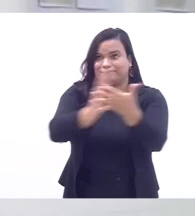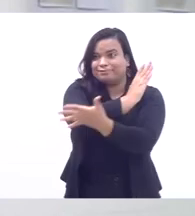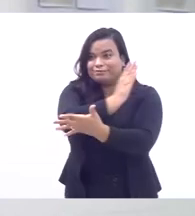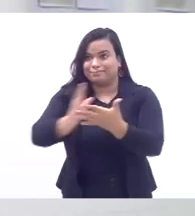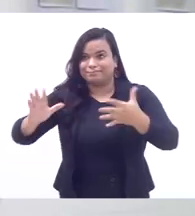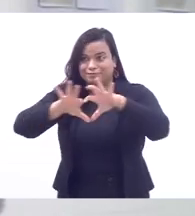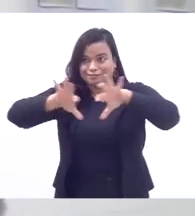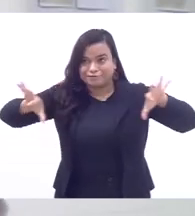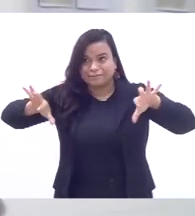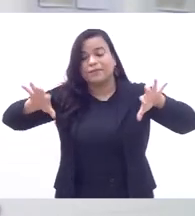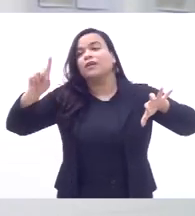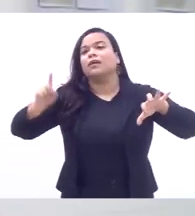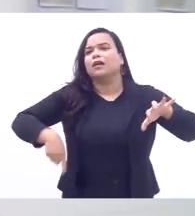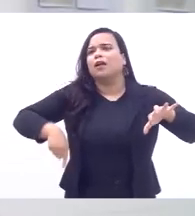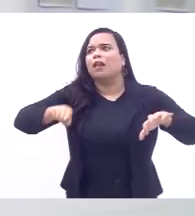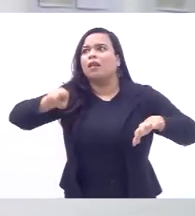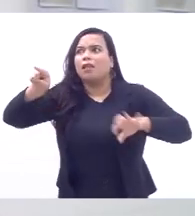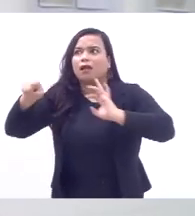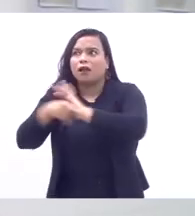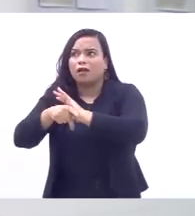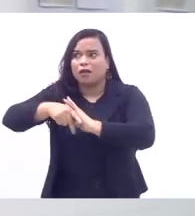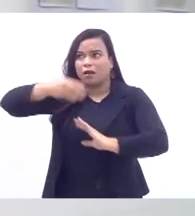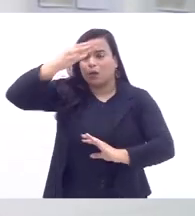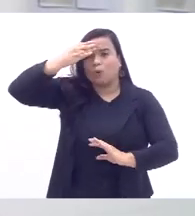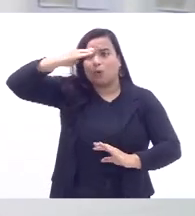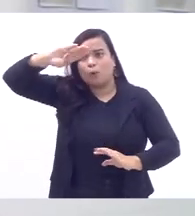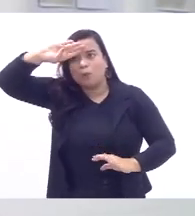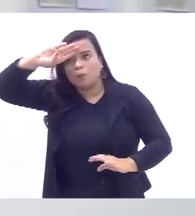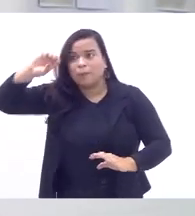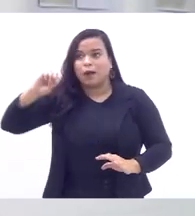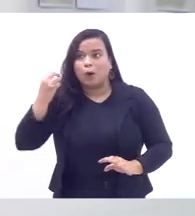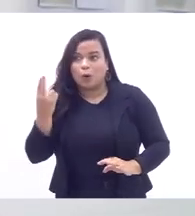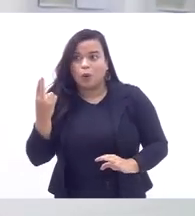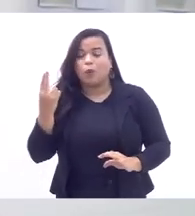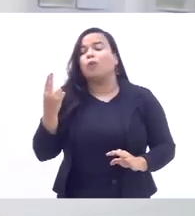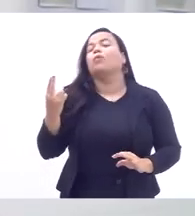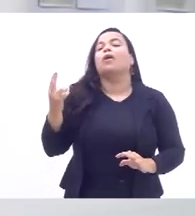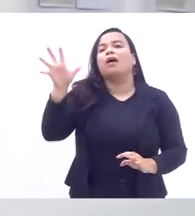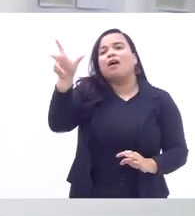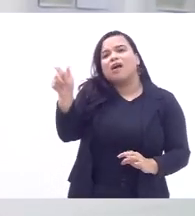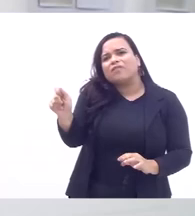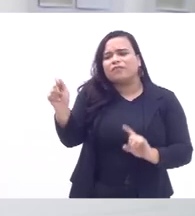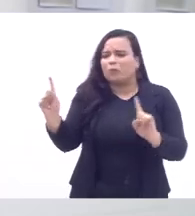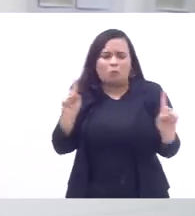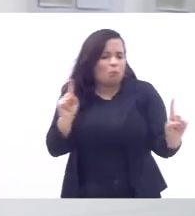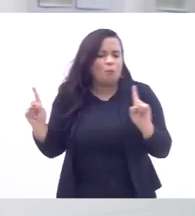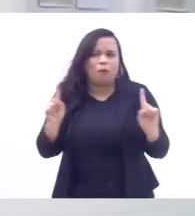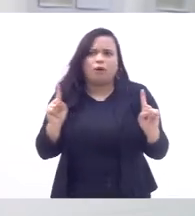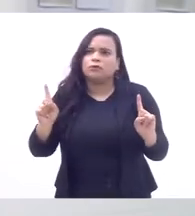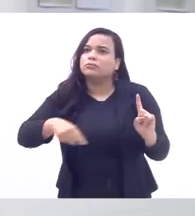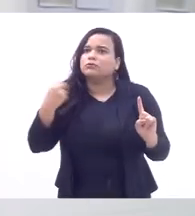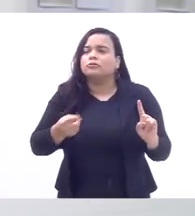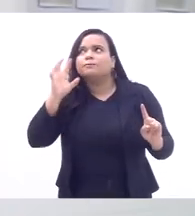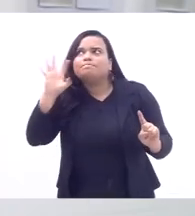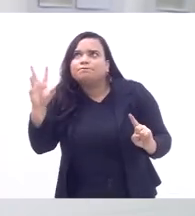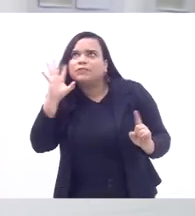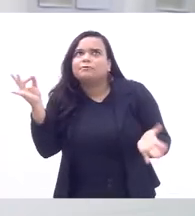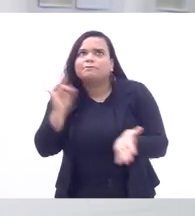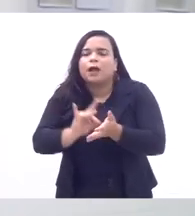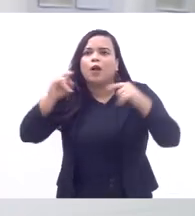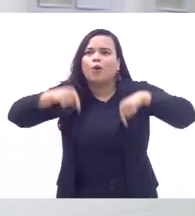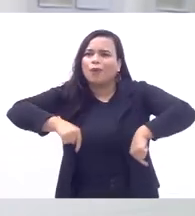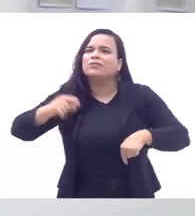É o Ifá de Cuba ou é o Ifá de África? E aí a gente faz uma reflexão sobre a realidade que a gente está vivendo